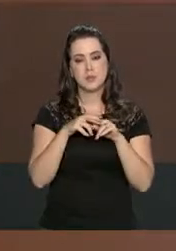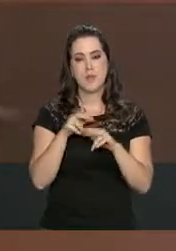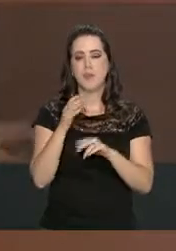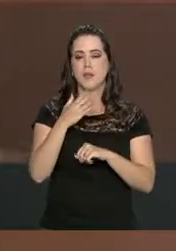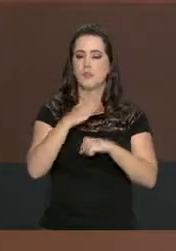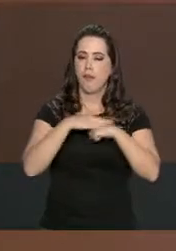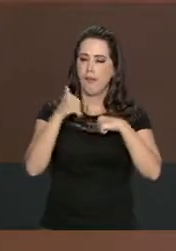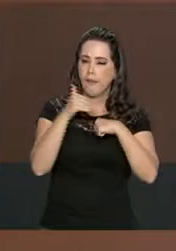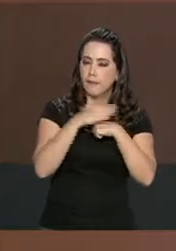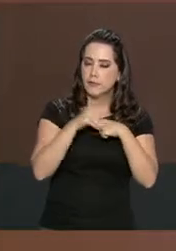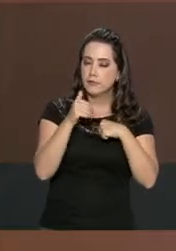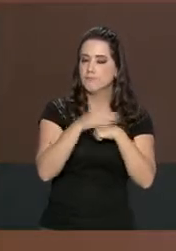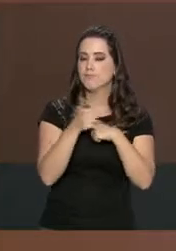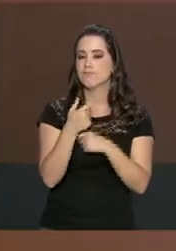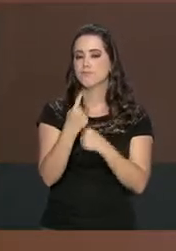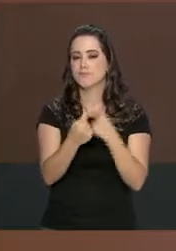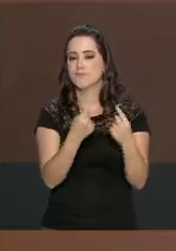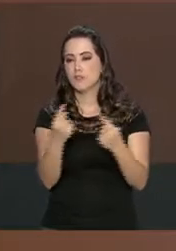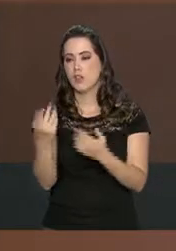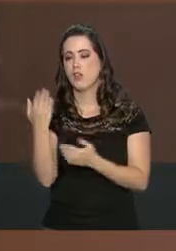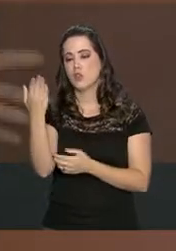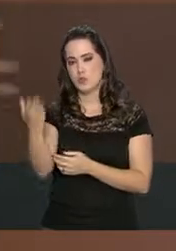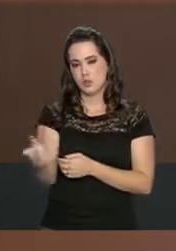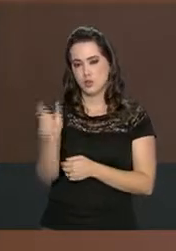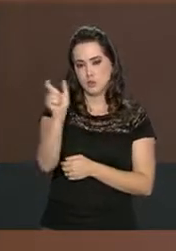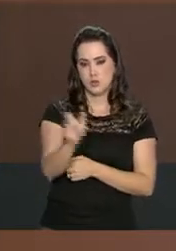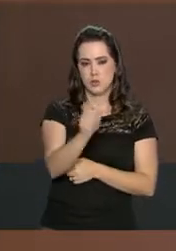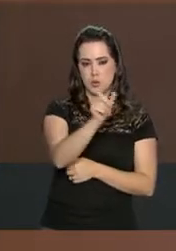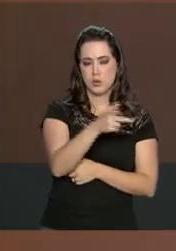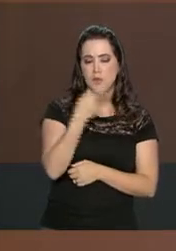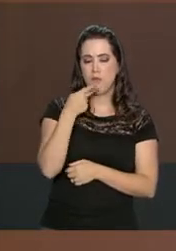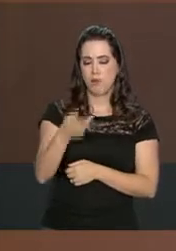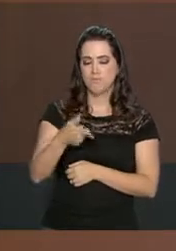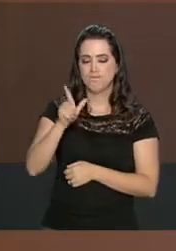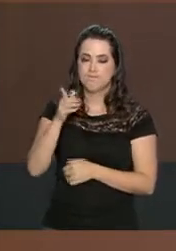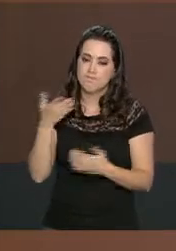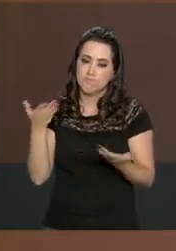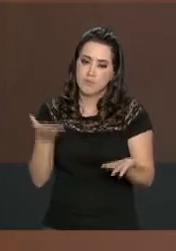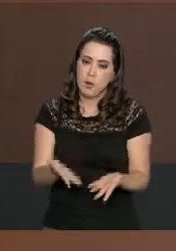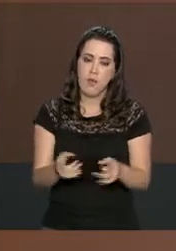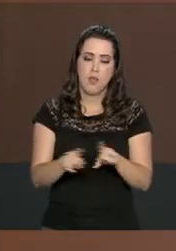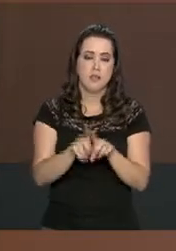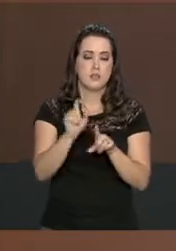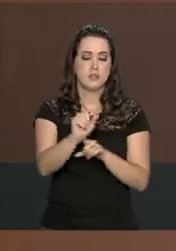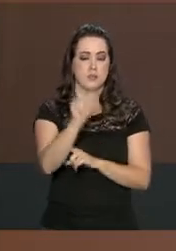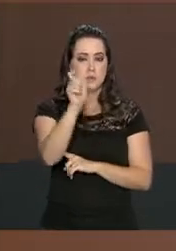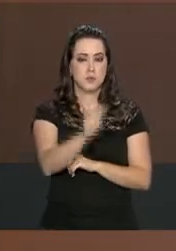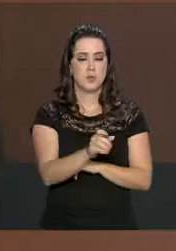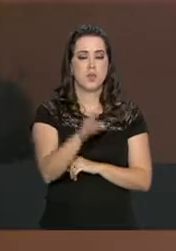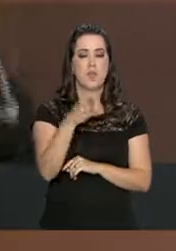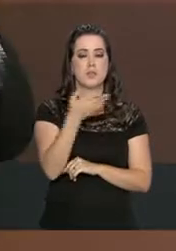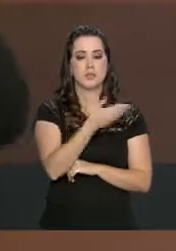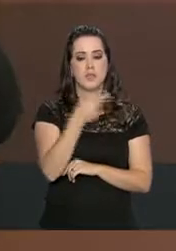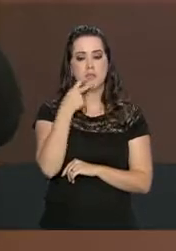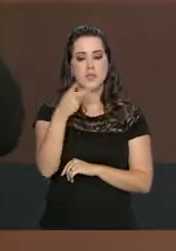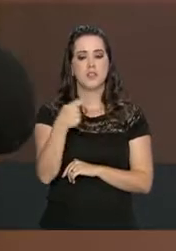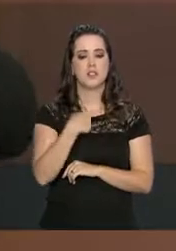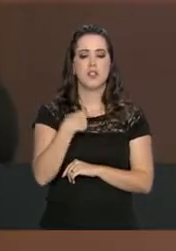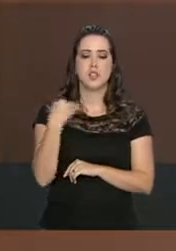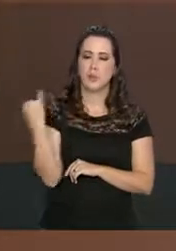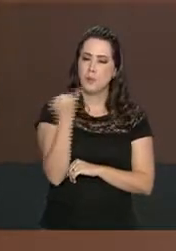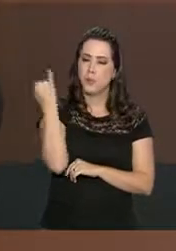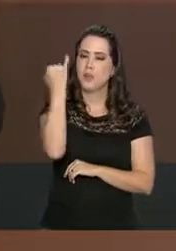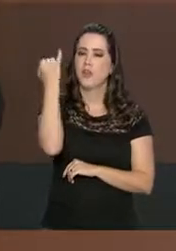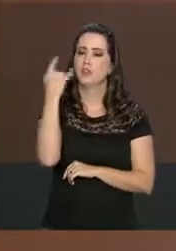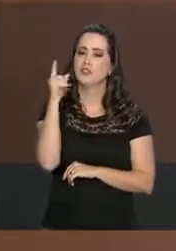palavras extraordinariamente carinhosas do Maguito Vilela, de todos que se manifestaram, do Baldir, dizendo, na verdade, que eu sou o maior, não é?